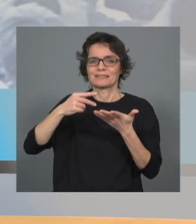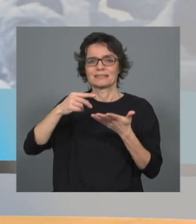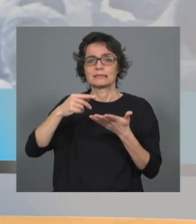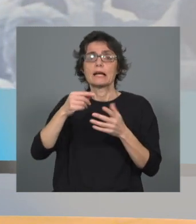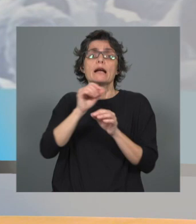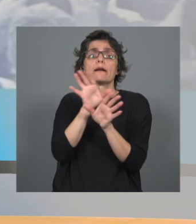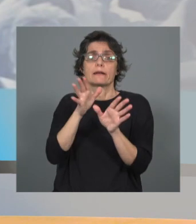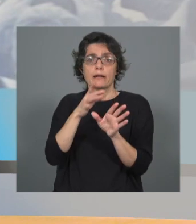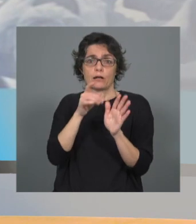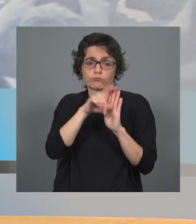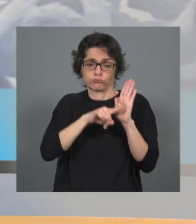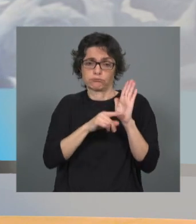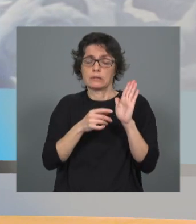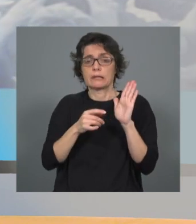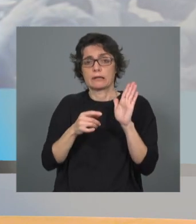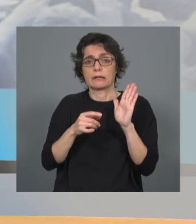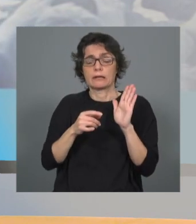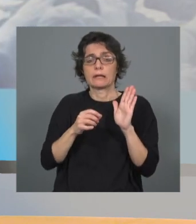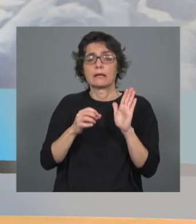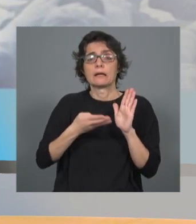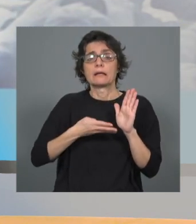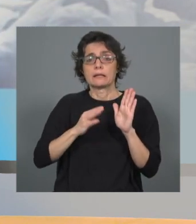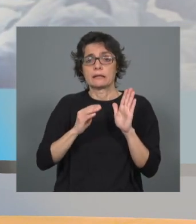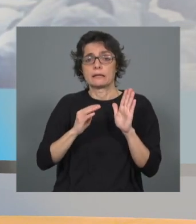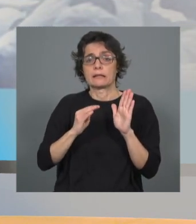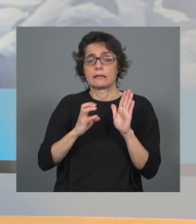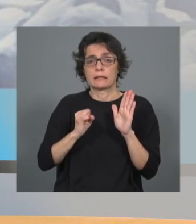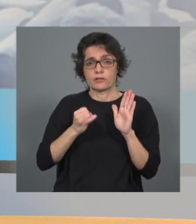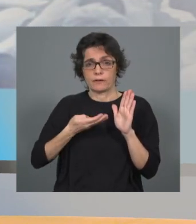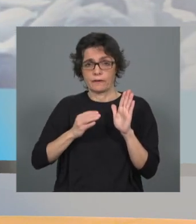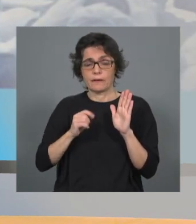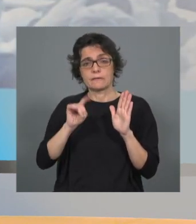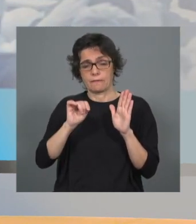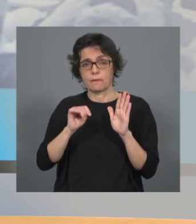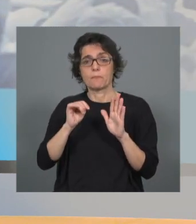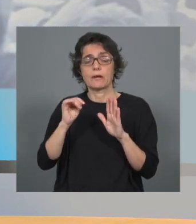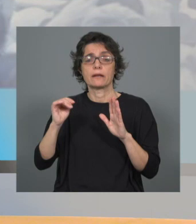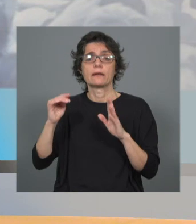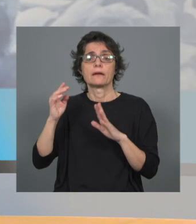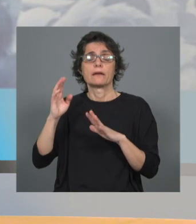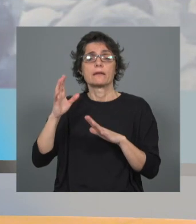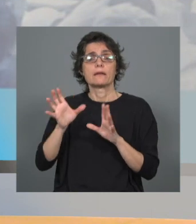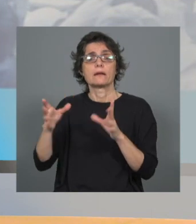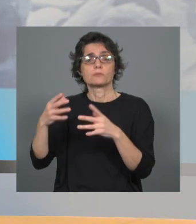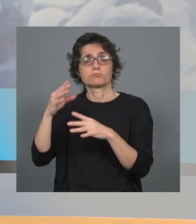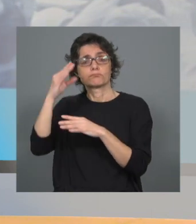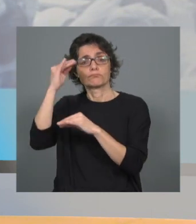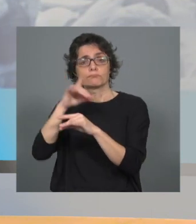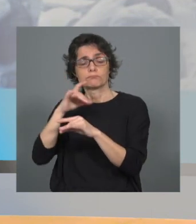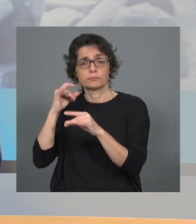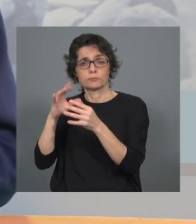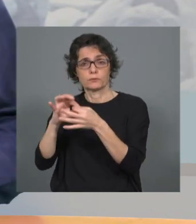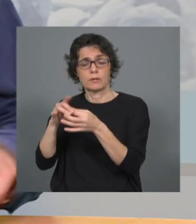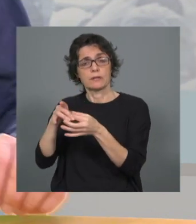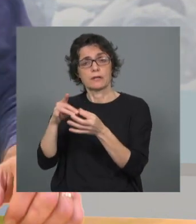a que já nos habituámos ao longo do último ano, da DGS, da Conferência Episcopal, e há algumas particularidades